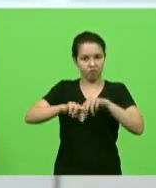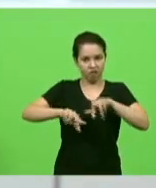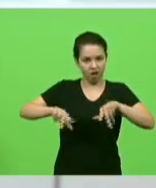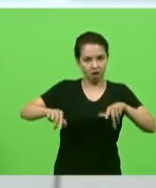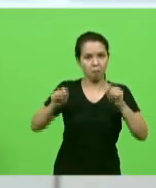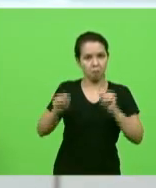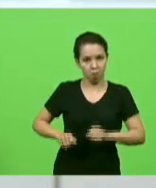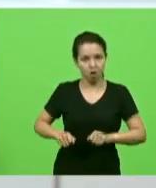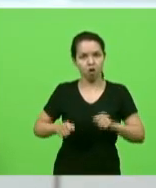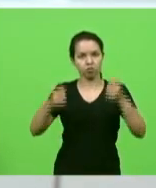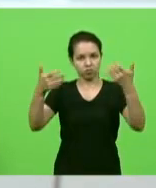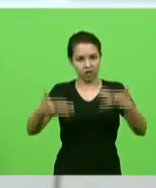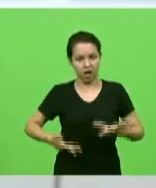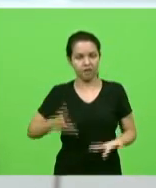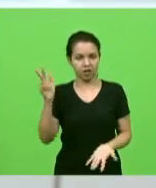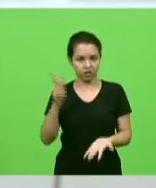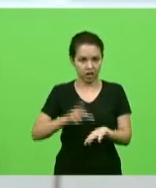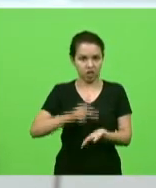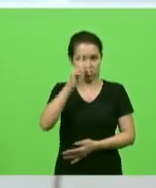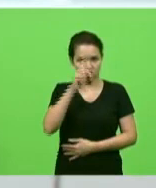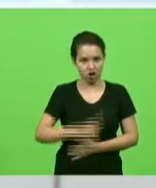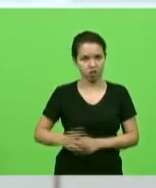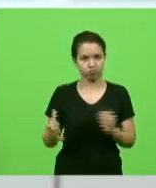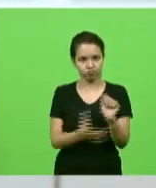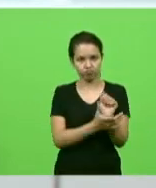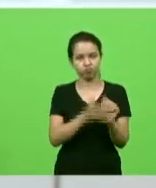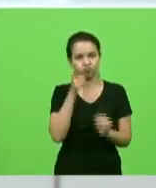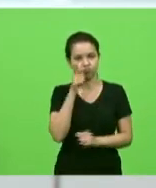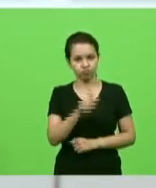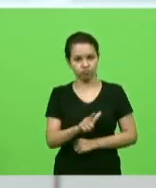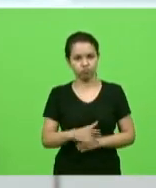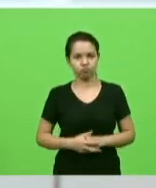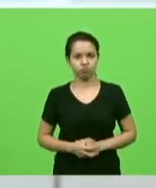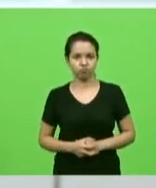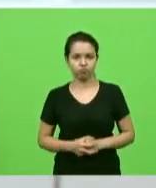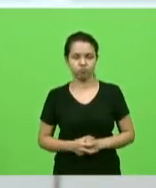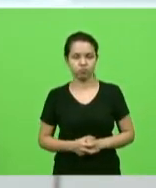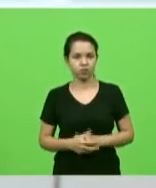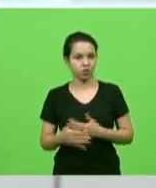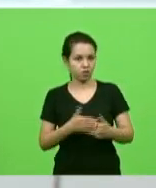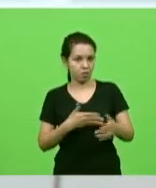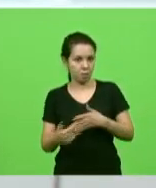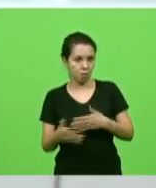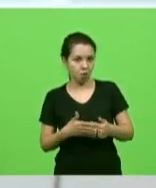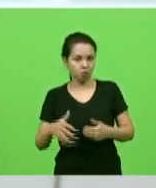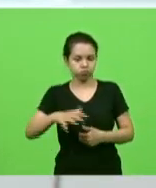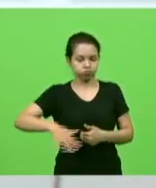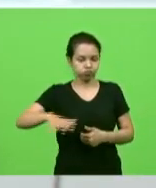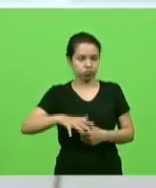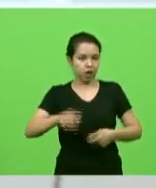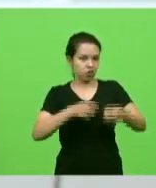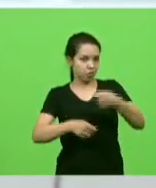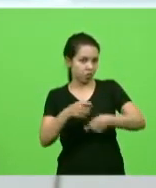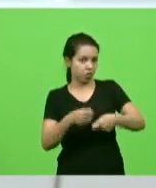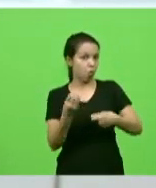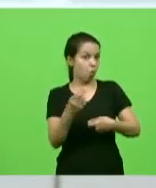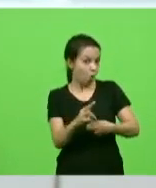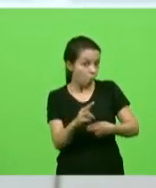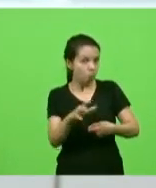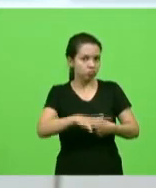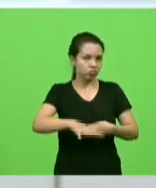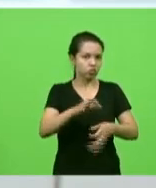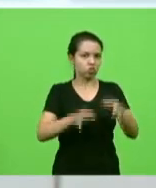a verdade o e alcançarem seus direitos em sua seja na Esfera administrativa o tempo judicial